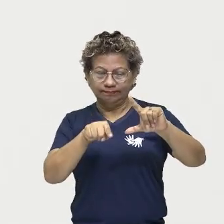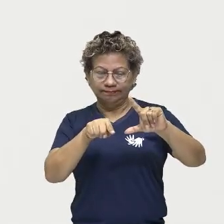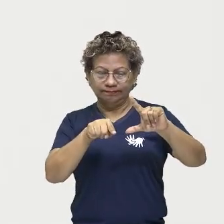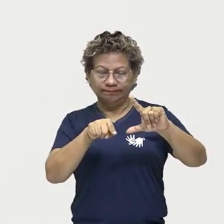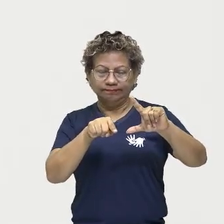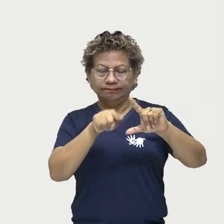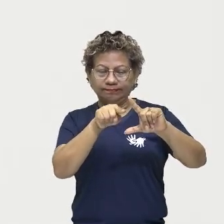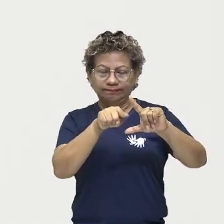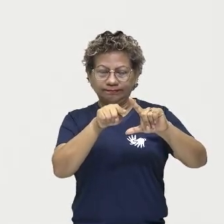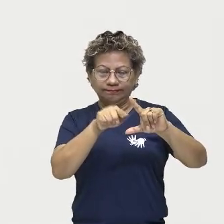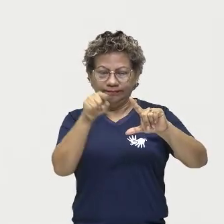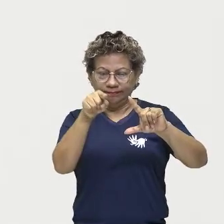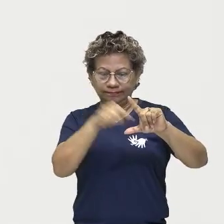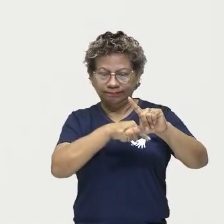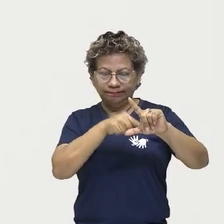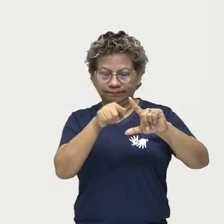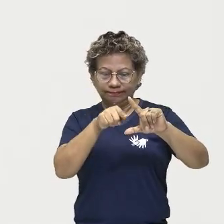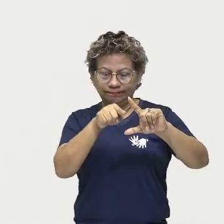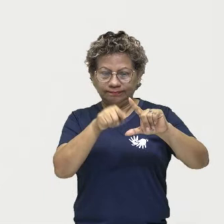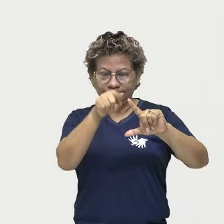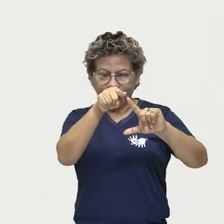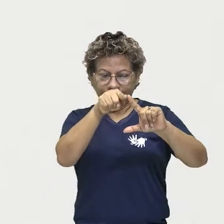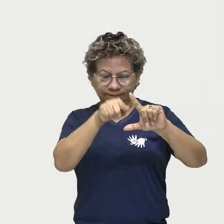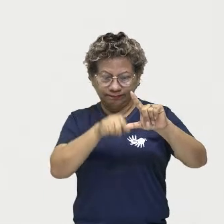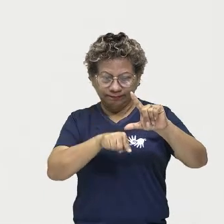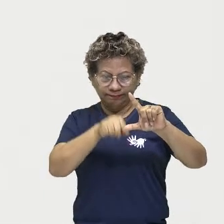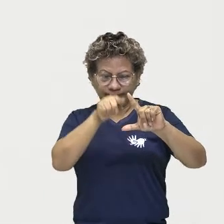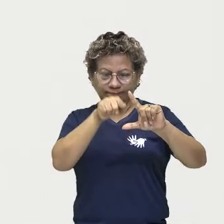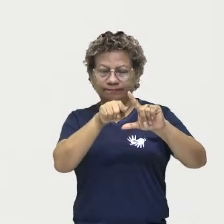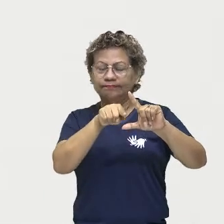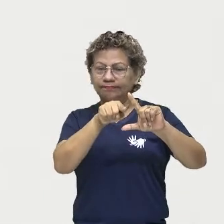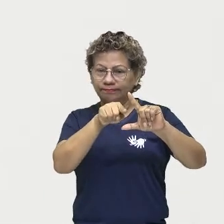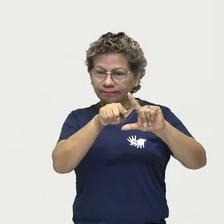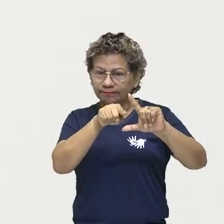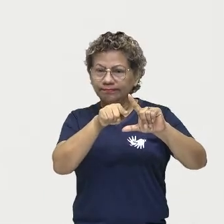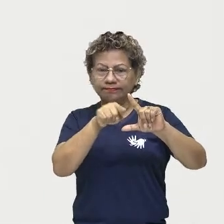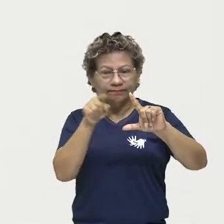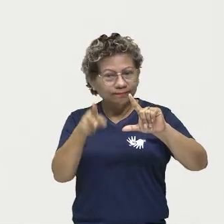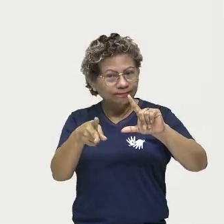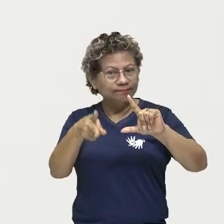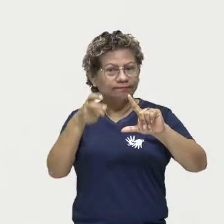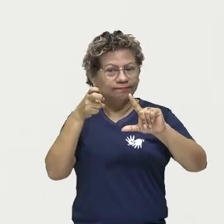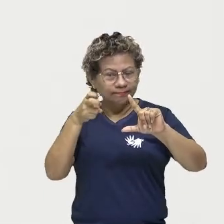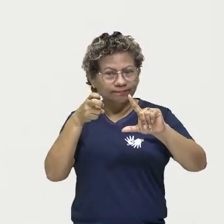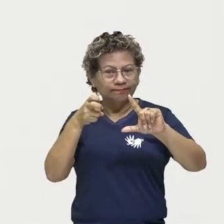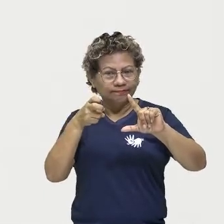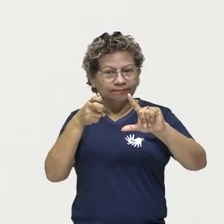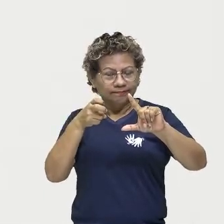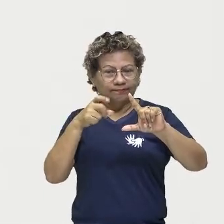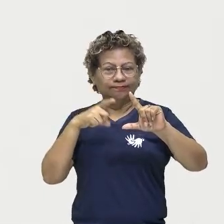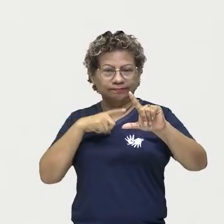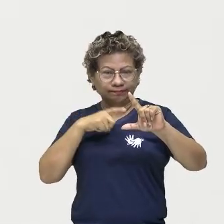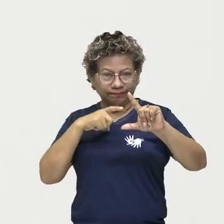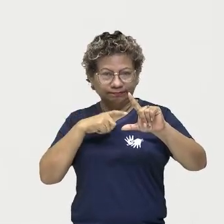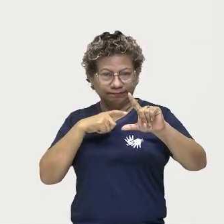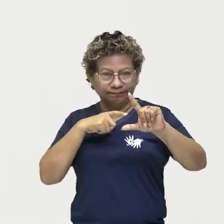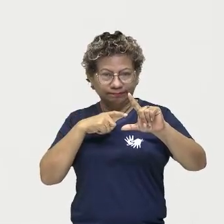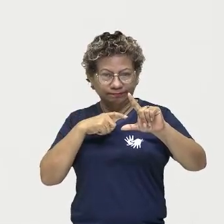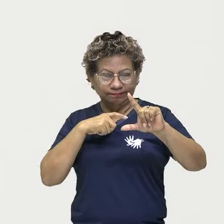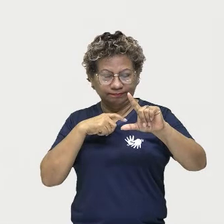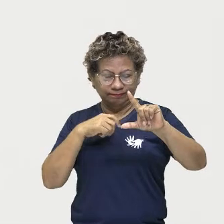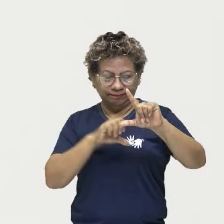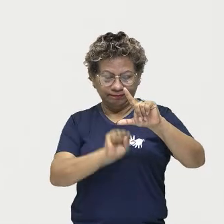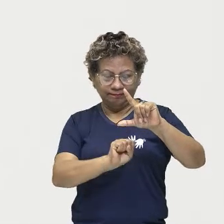Esse ponto aqui, de interseção, né, entre as três bissetrizes,